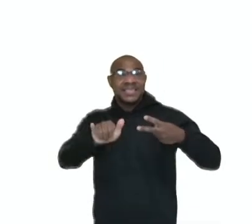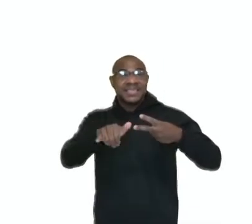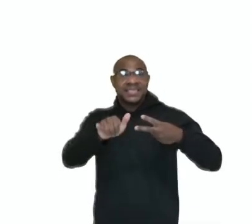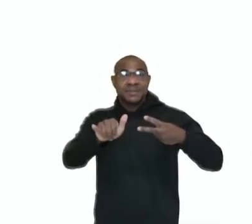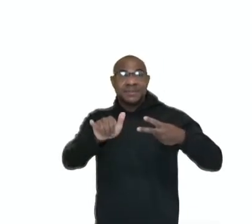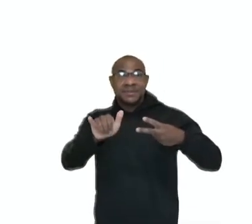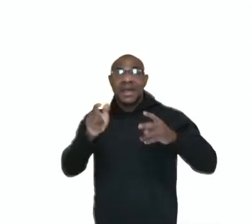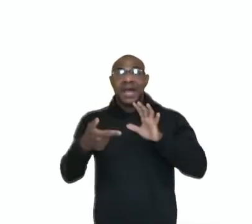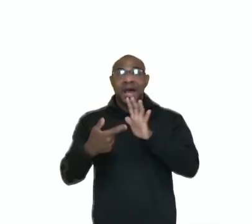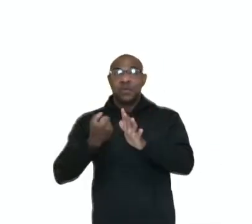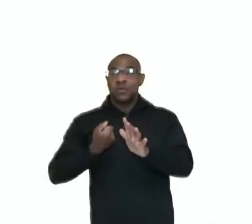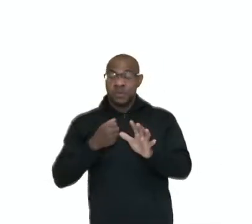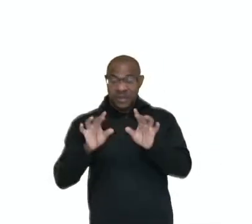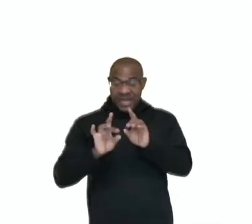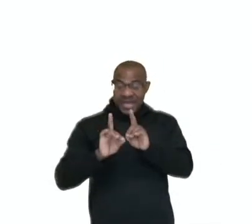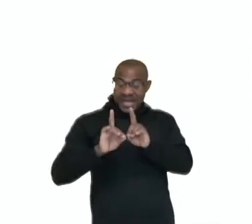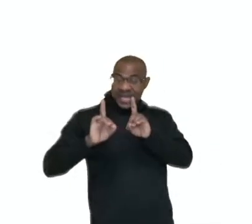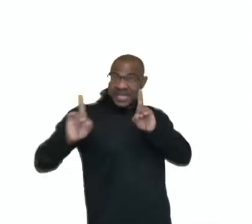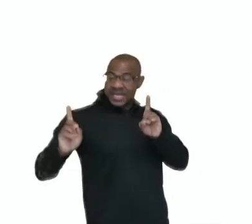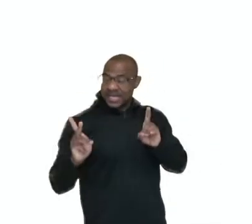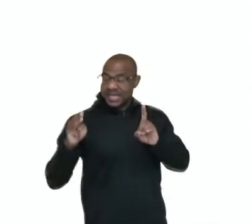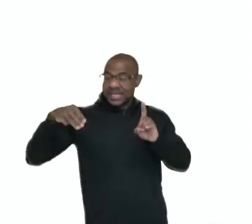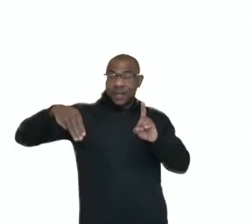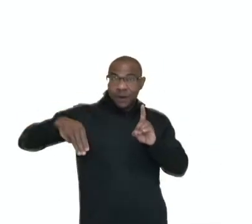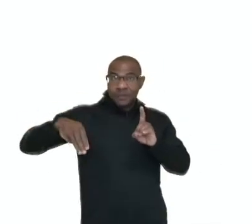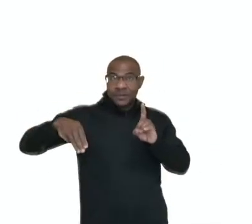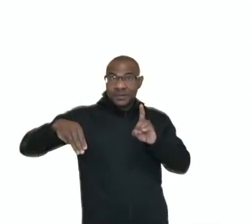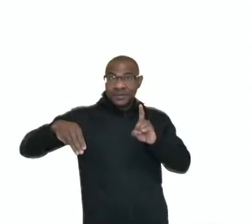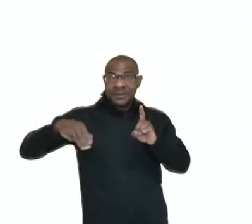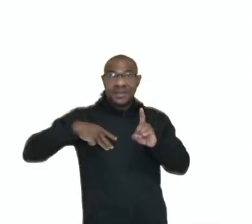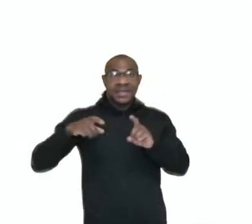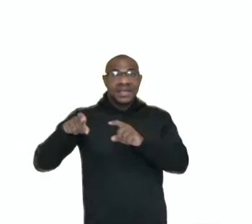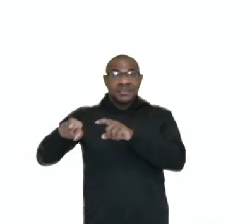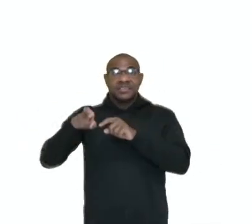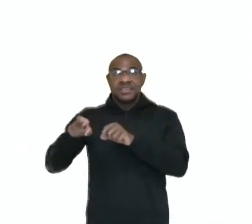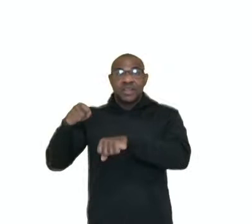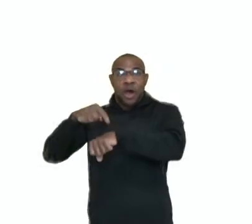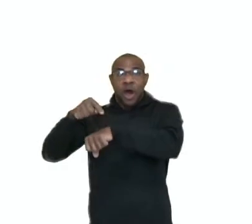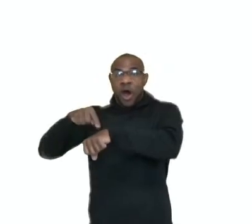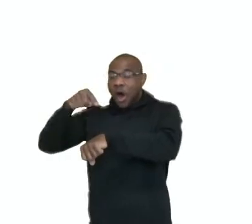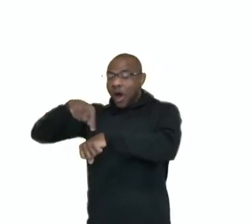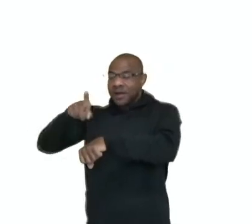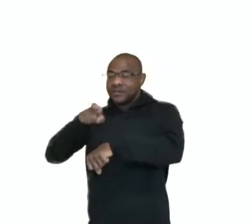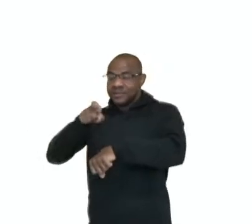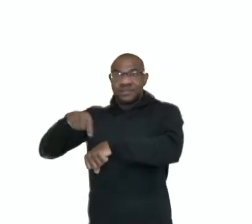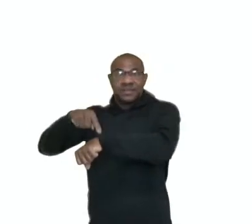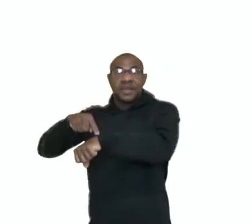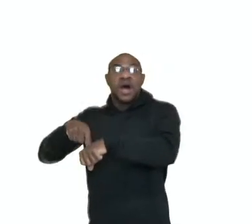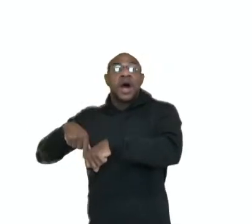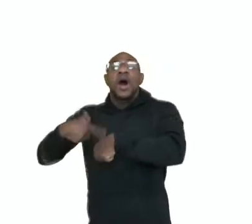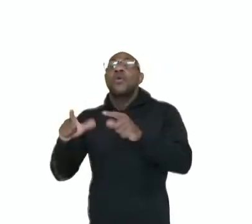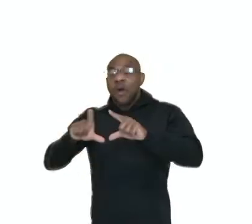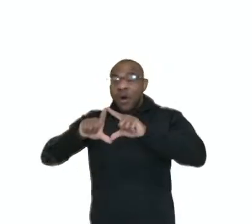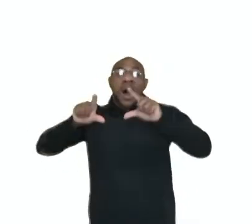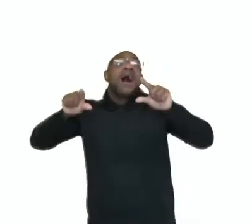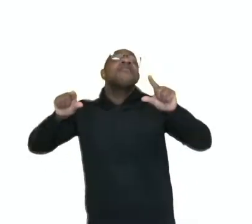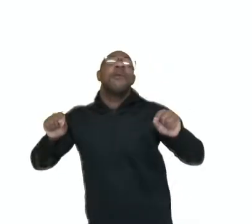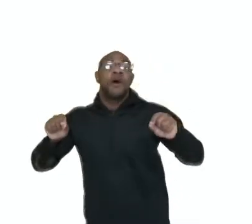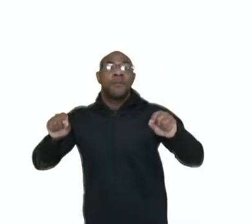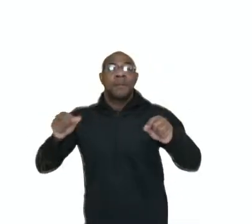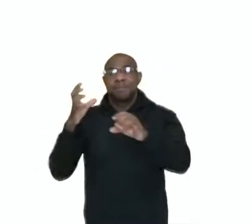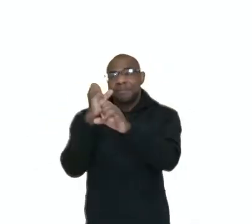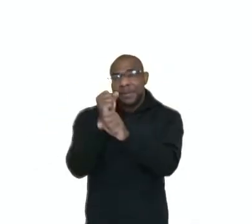o número de quilômetros que ele percorre em X horas, qual é a fórmula para calcular Y?